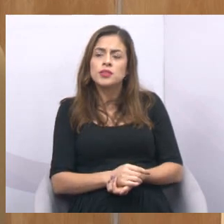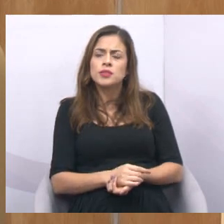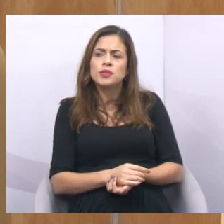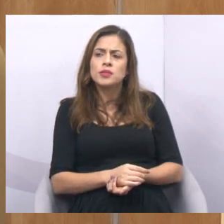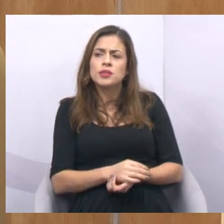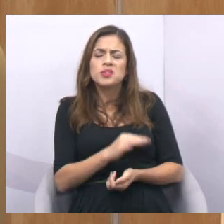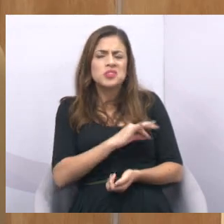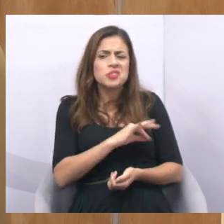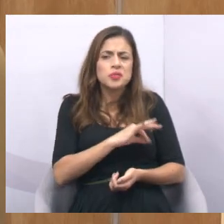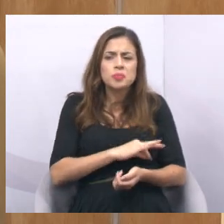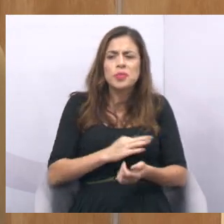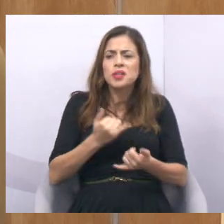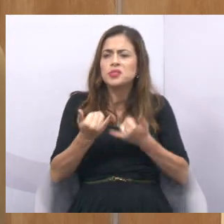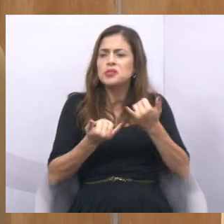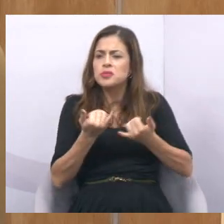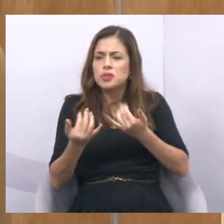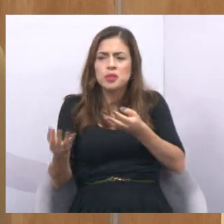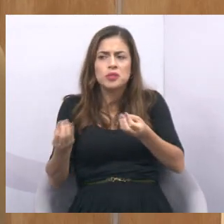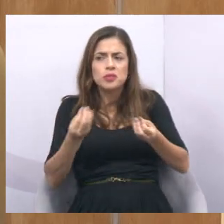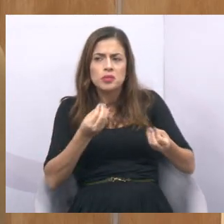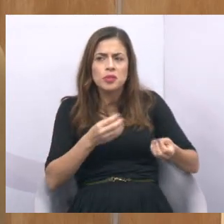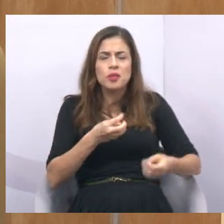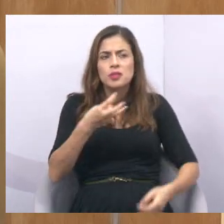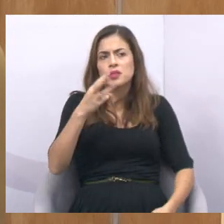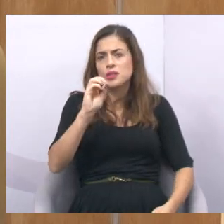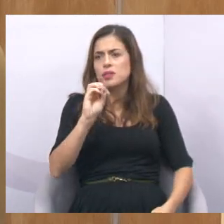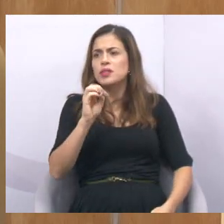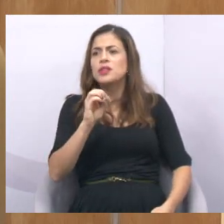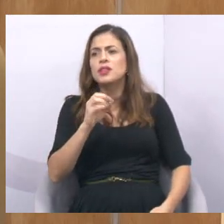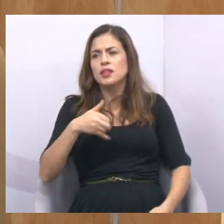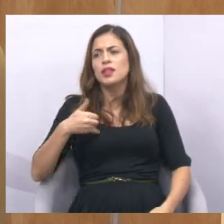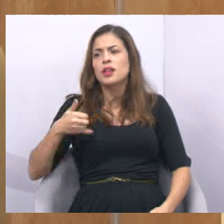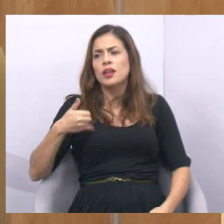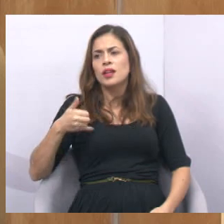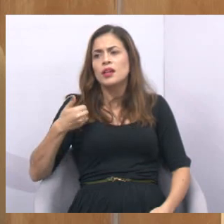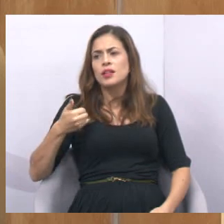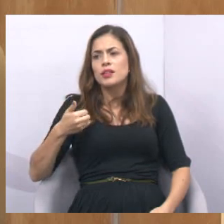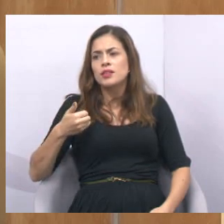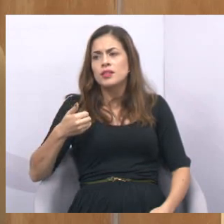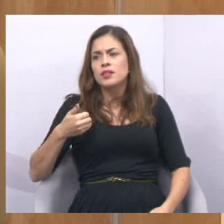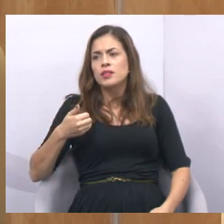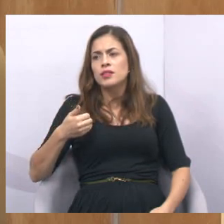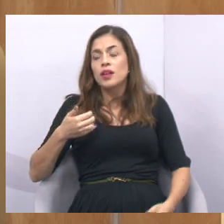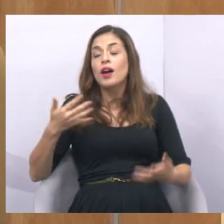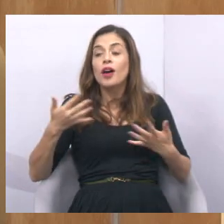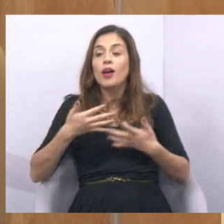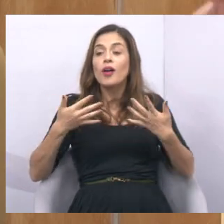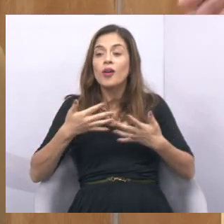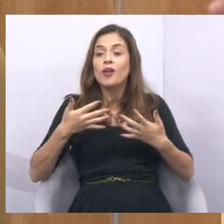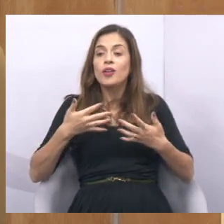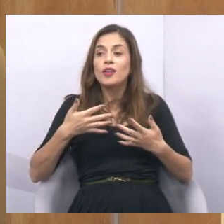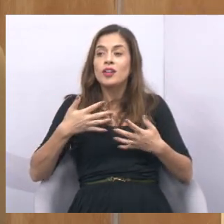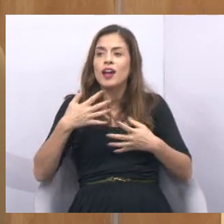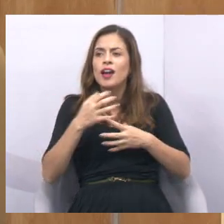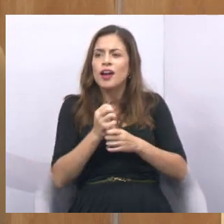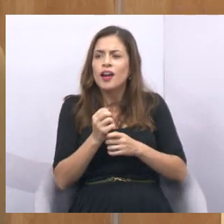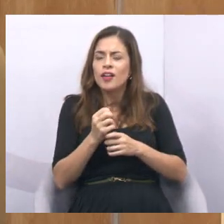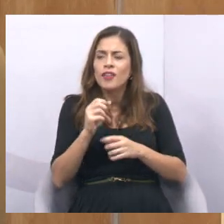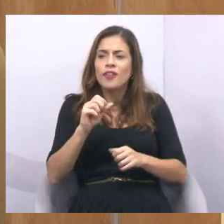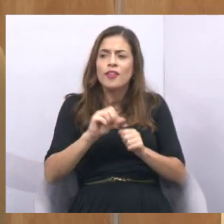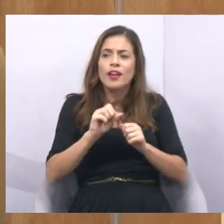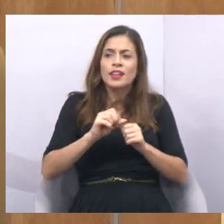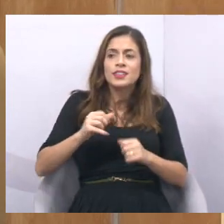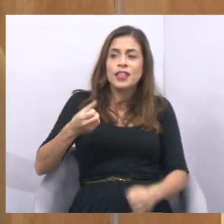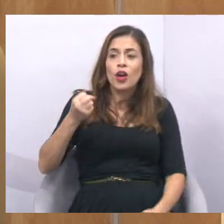jogador, tá, com 30 anos, 31 anos, mas hoje eu vou completar 80 daqui 25 dias. Eu